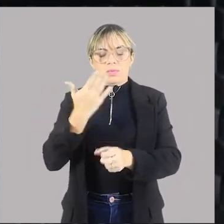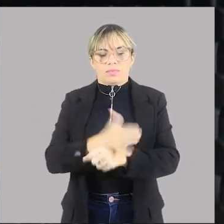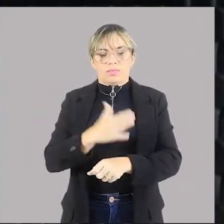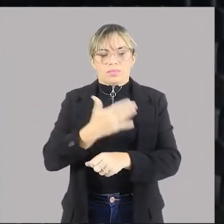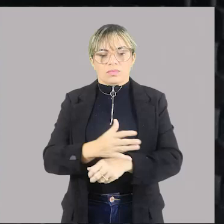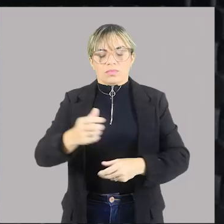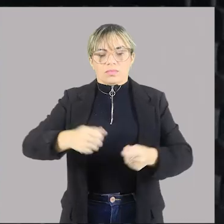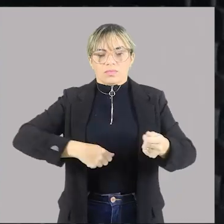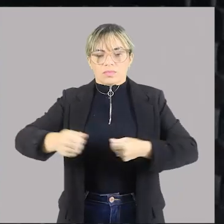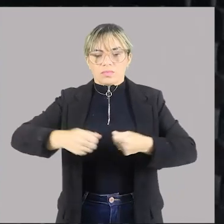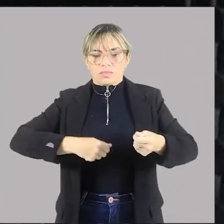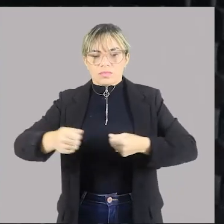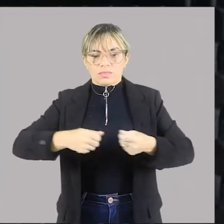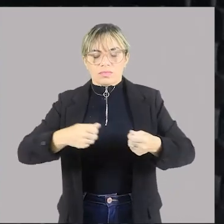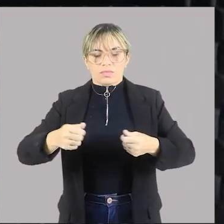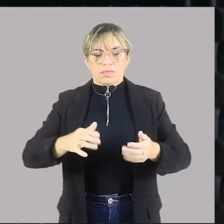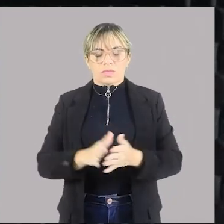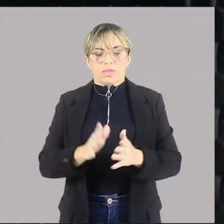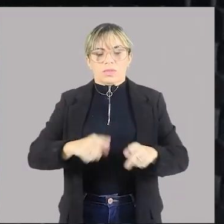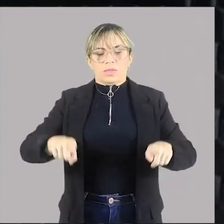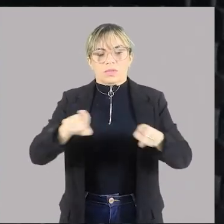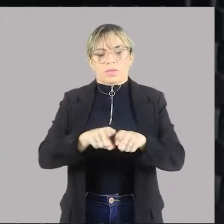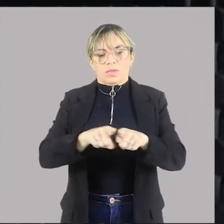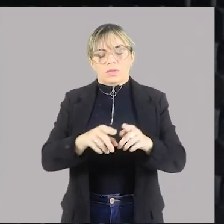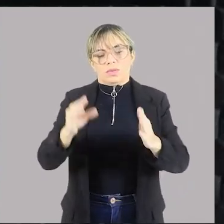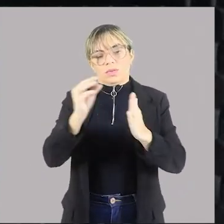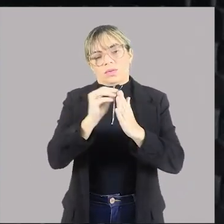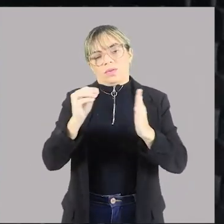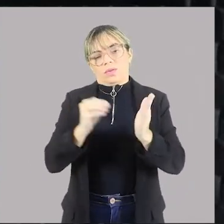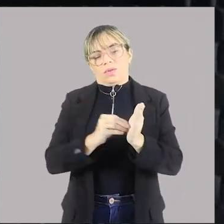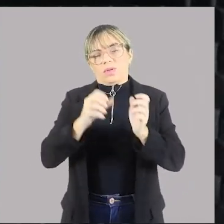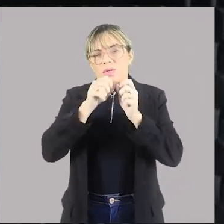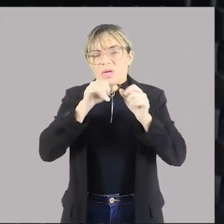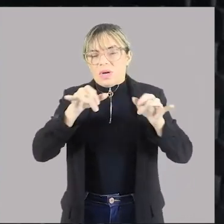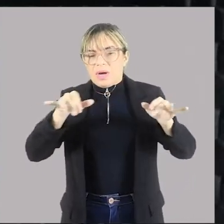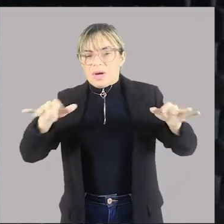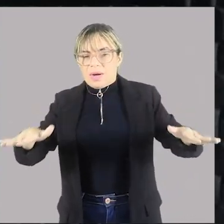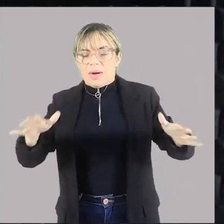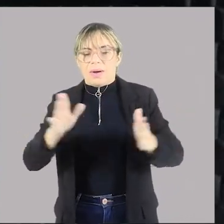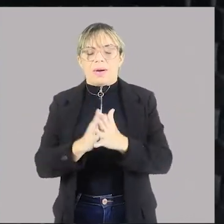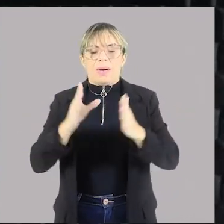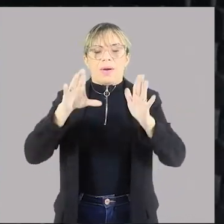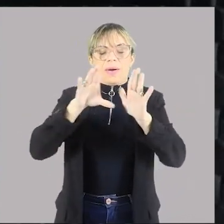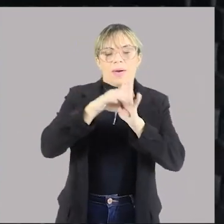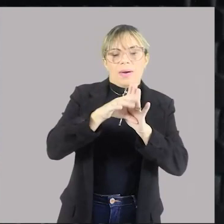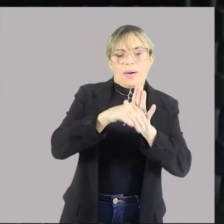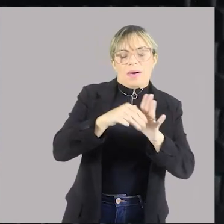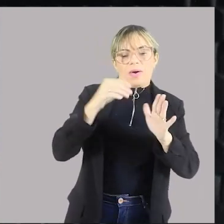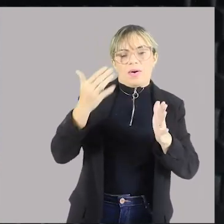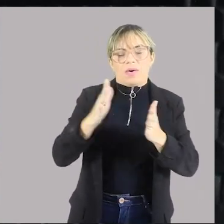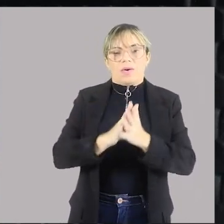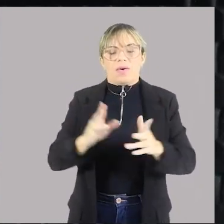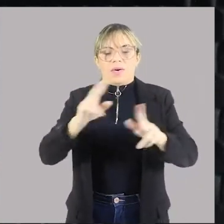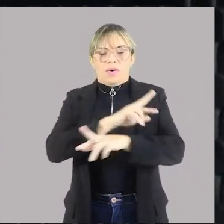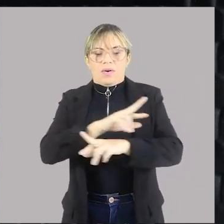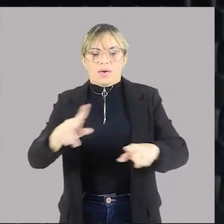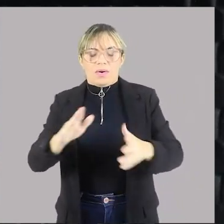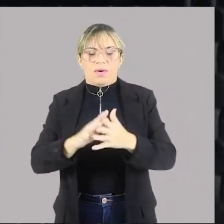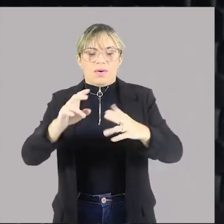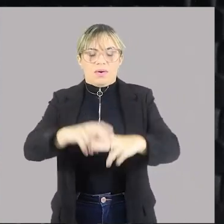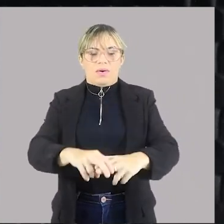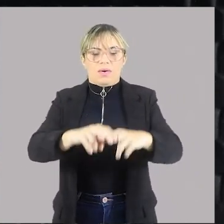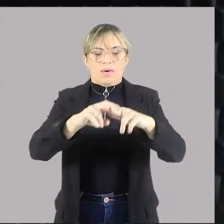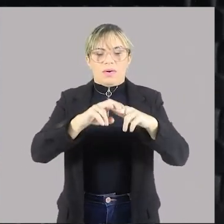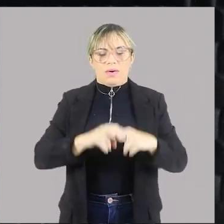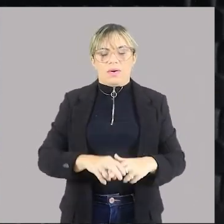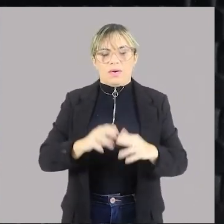administrativa, será também conteúdo. Portanto, é um critério muito mais amplo que aí perpassa sobre vários outros conceitos e, por isso,